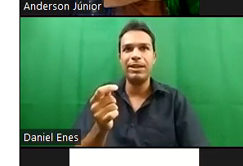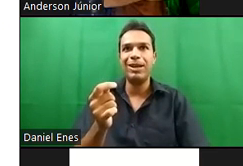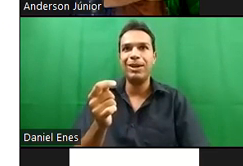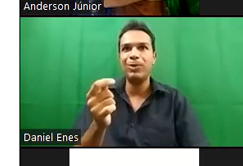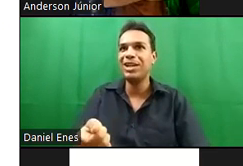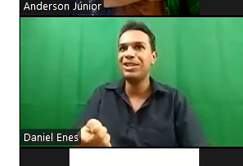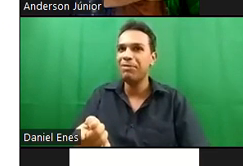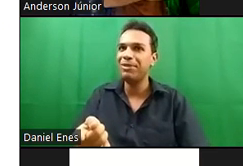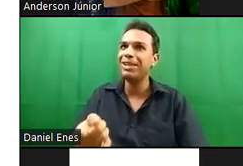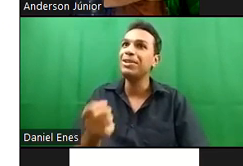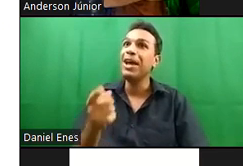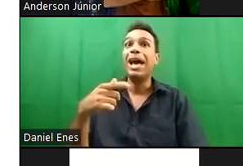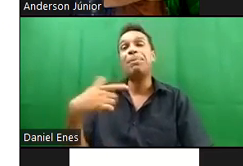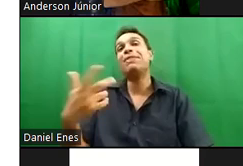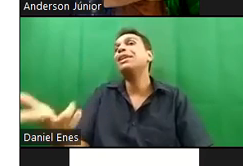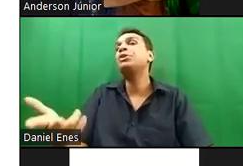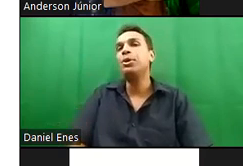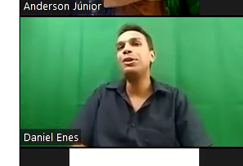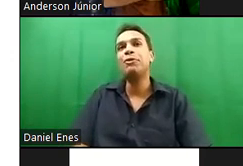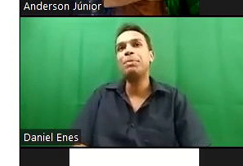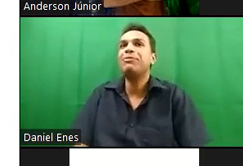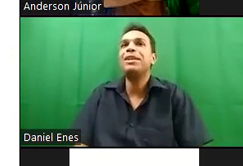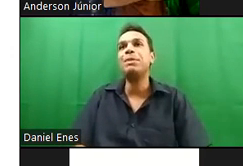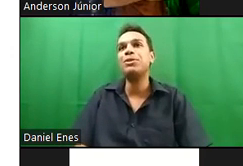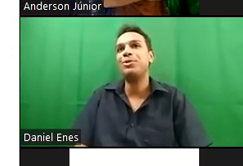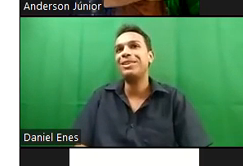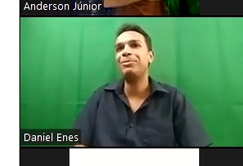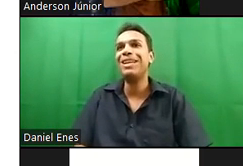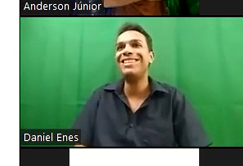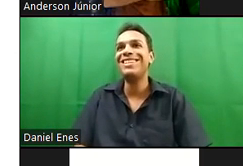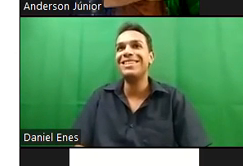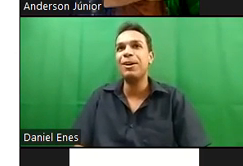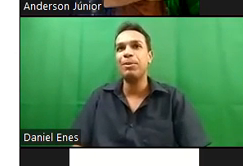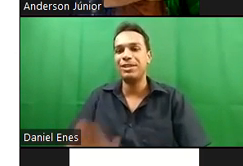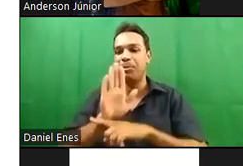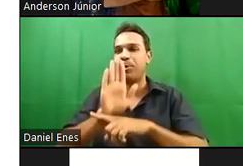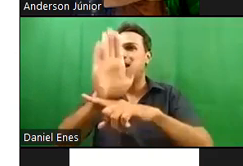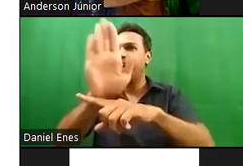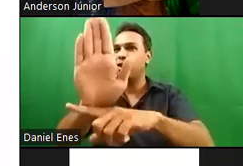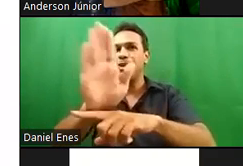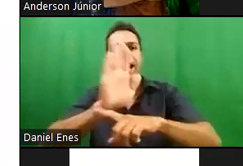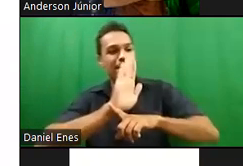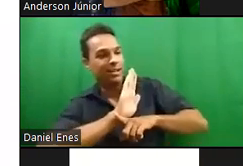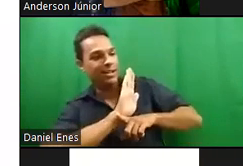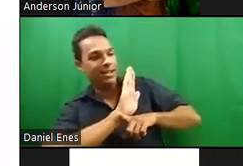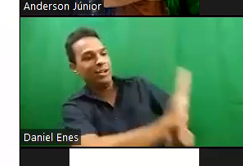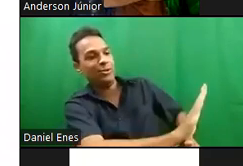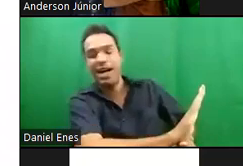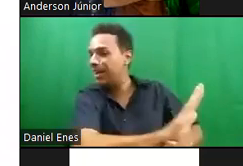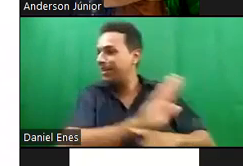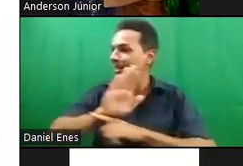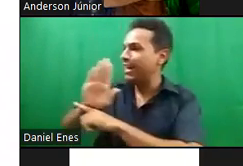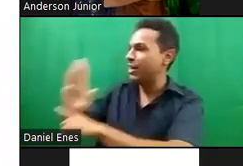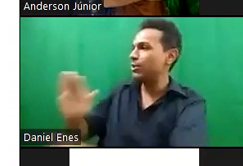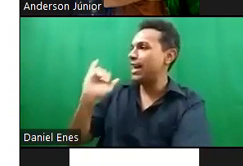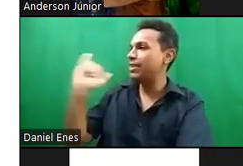que o gesto é para frente. É para frente porque eu fiz para frente, mas eu podia ter mudado a direção. Por exemplo, ó, ajudar,